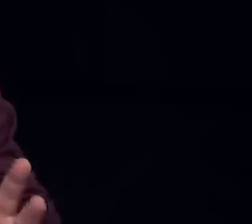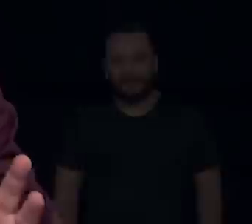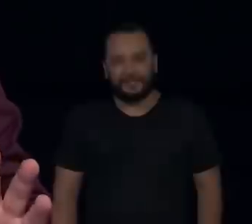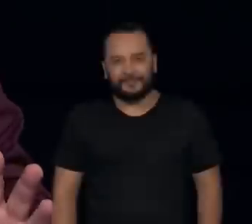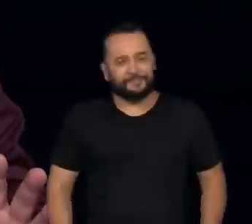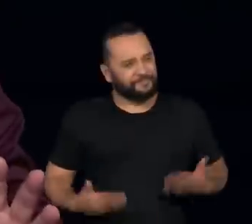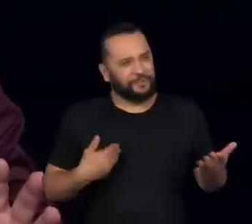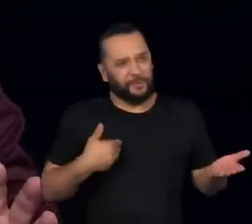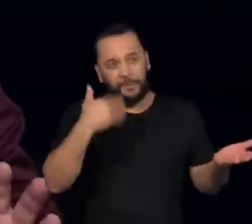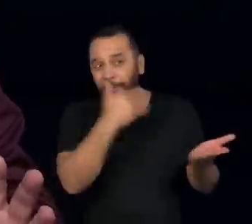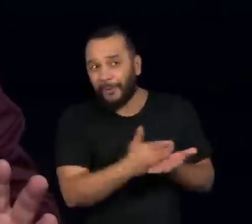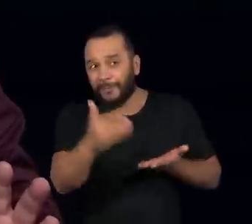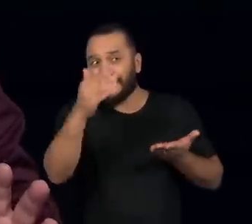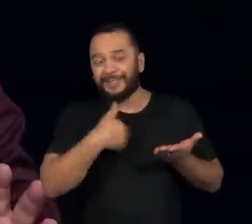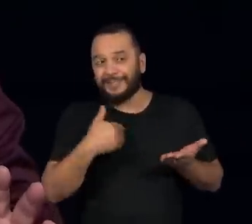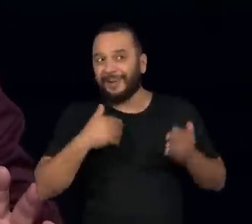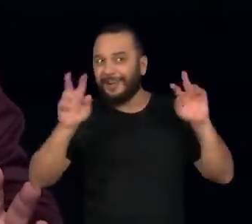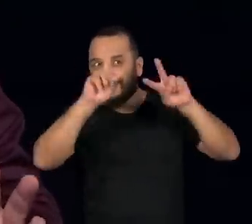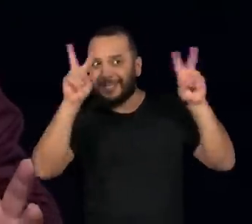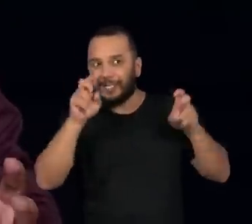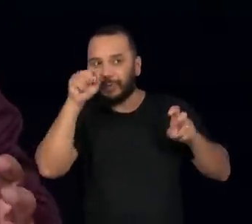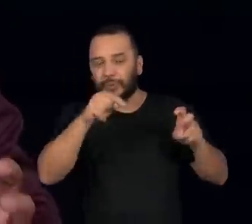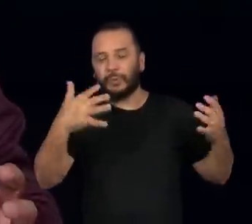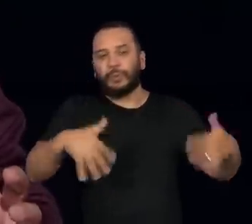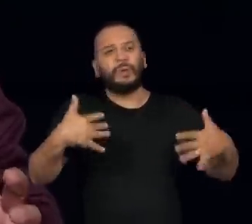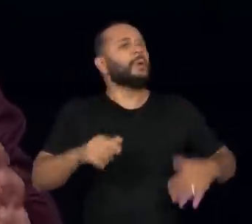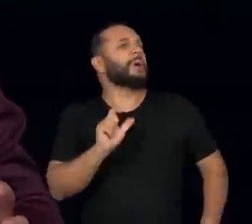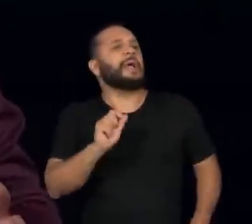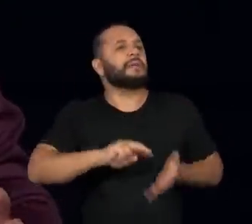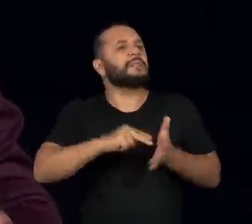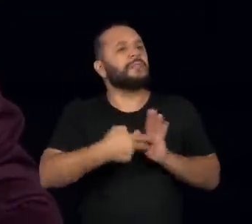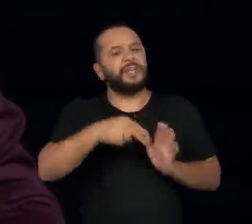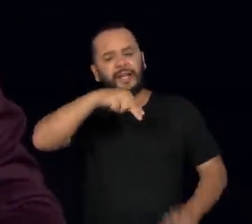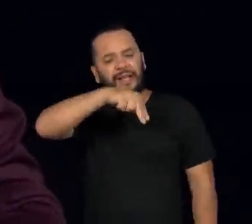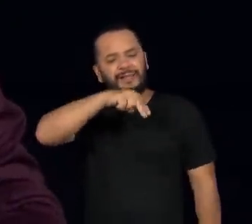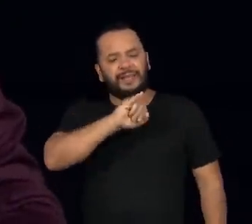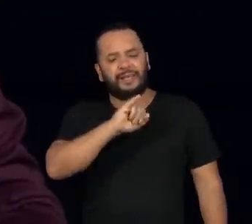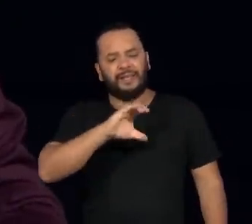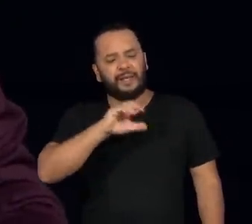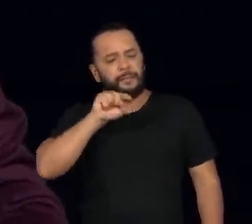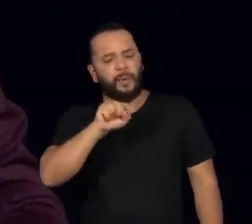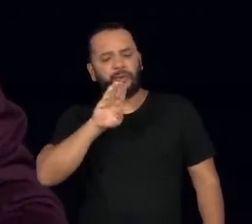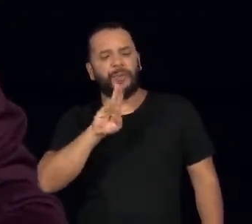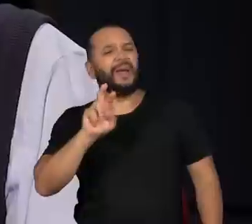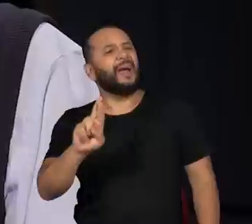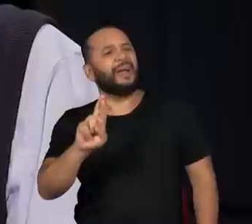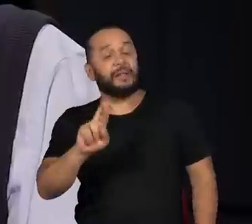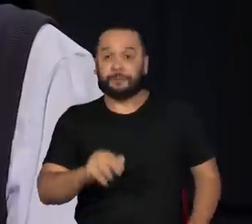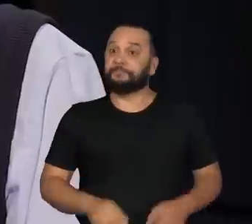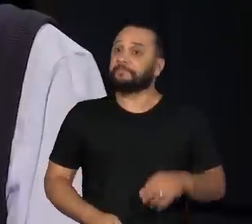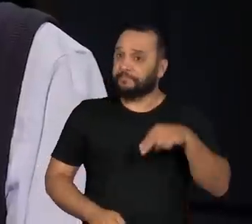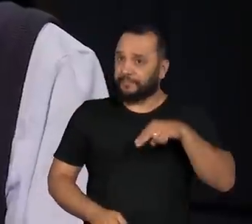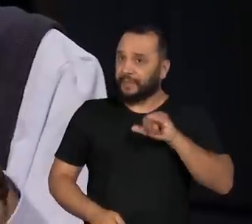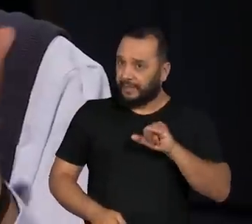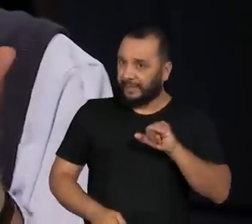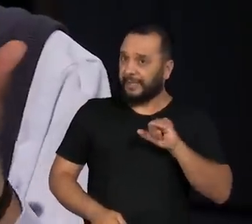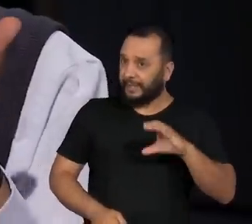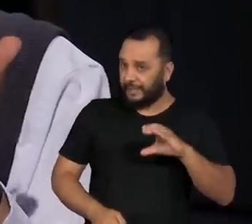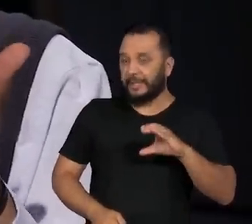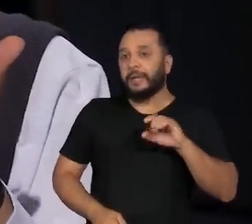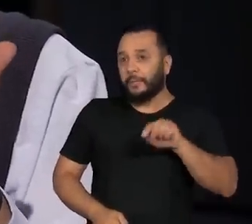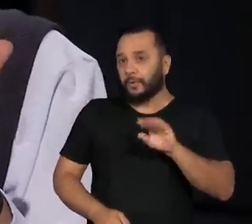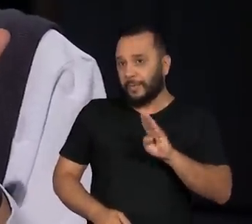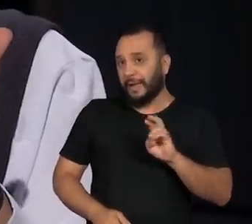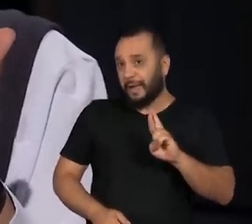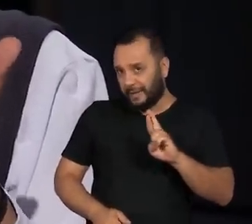Vamos começar com essa sopa de letrinhas aí o que que é o nick.br então o nick.br nick para